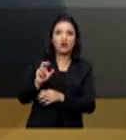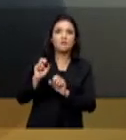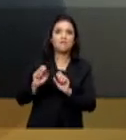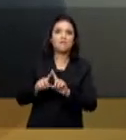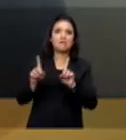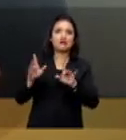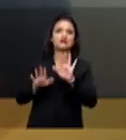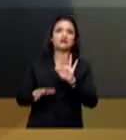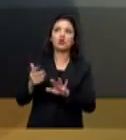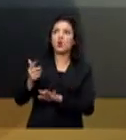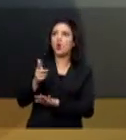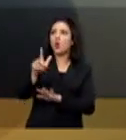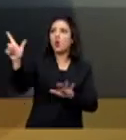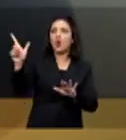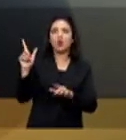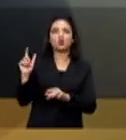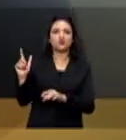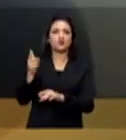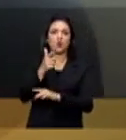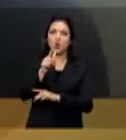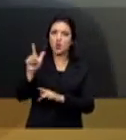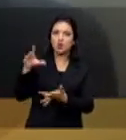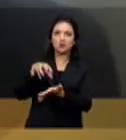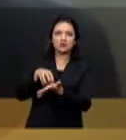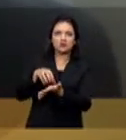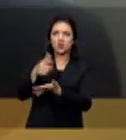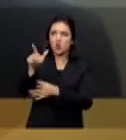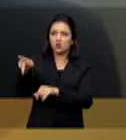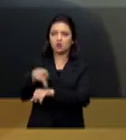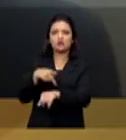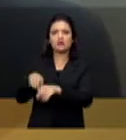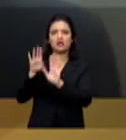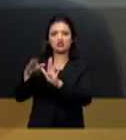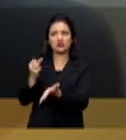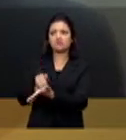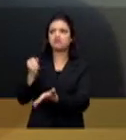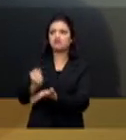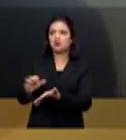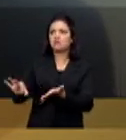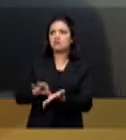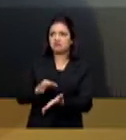agências internacionais e não dispor de um reconhecimento